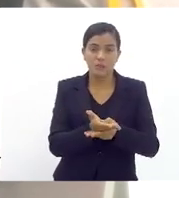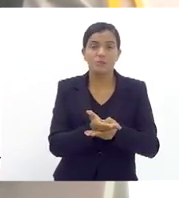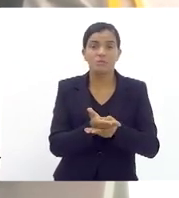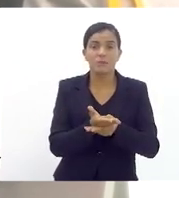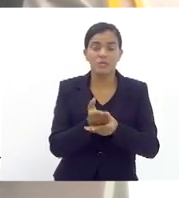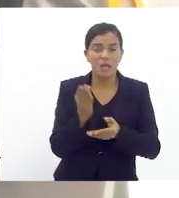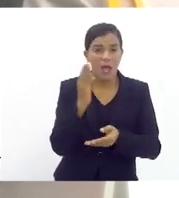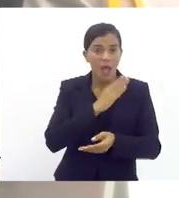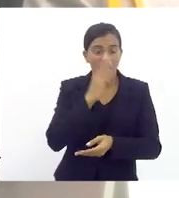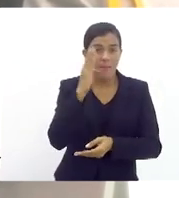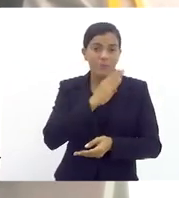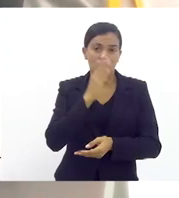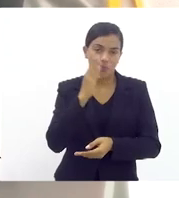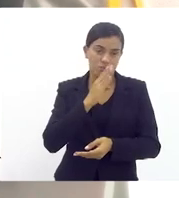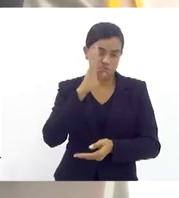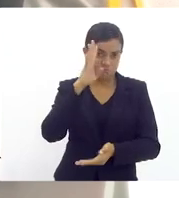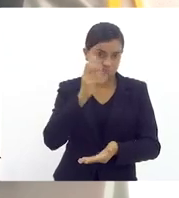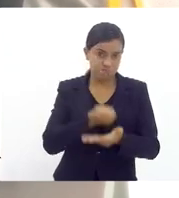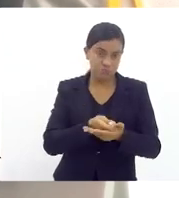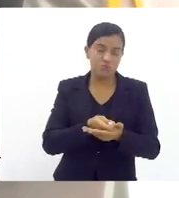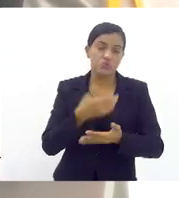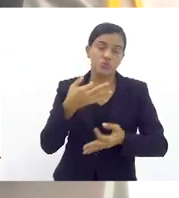essas pessoas. E aí,